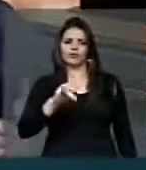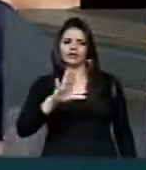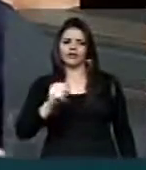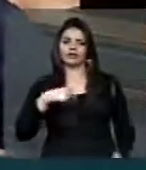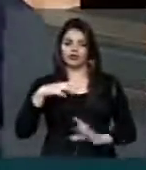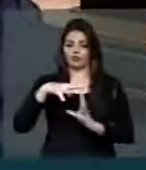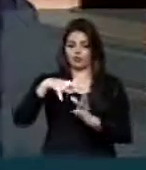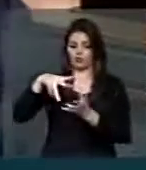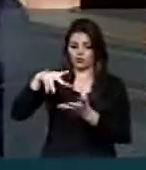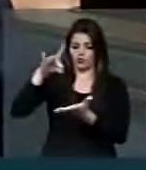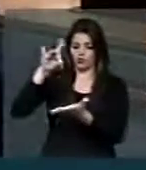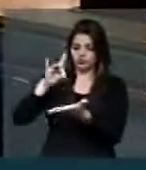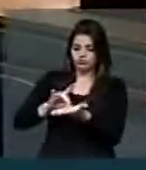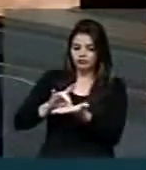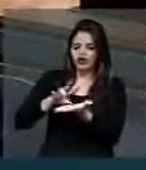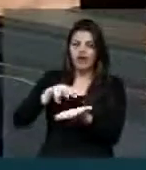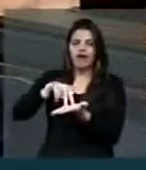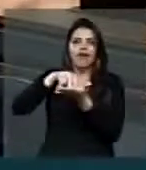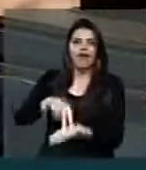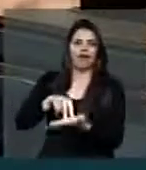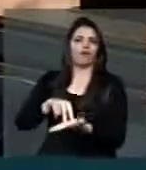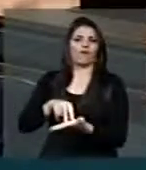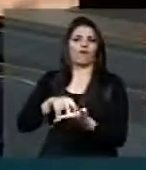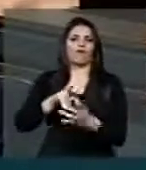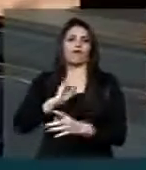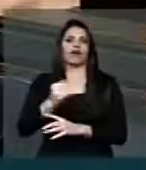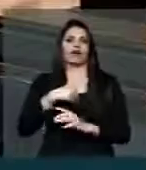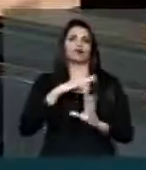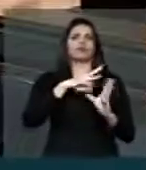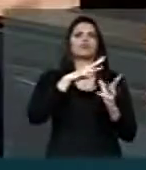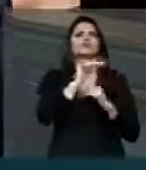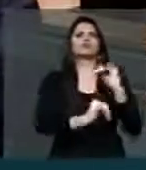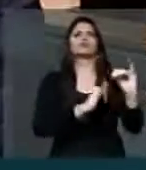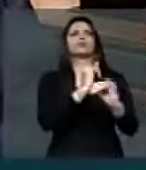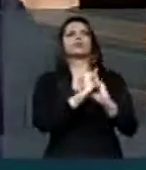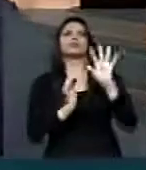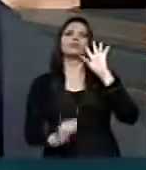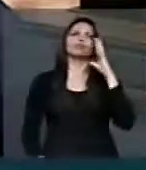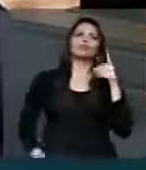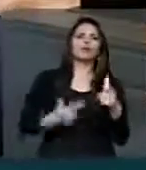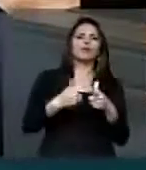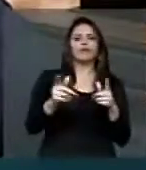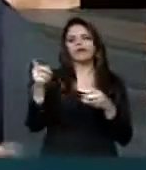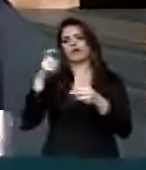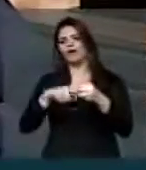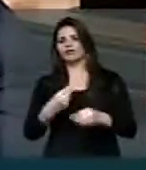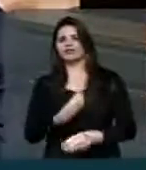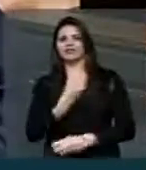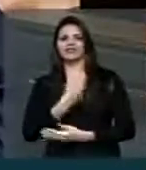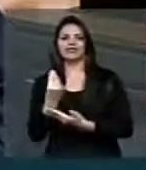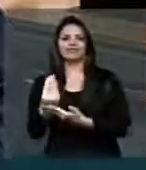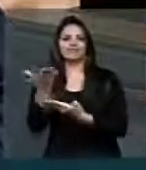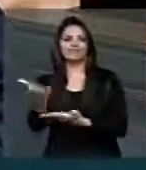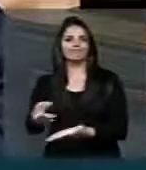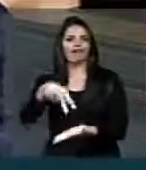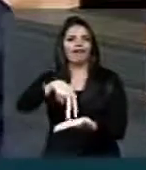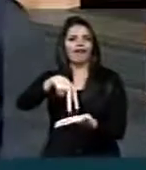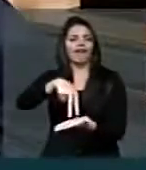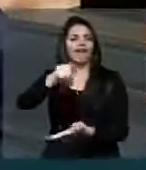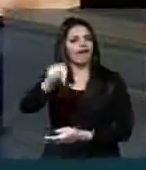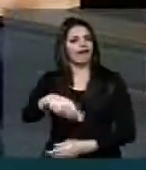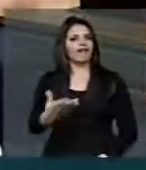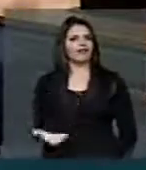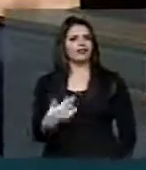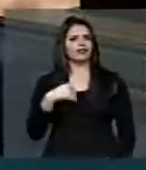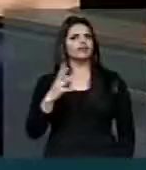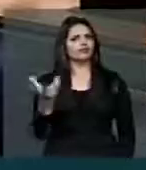mundo real, vai para o mundo virtual, resolve os problemas e depois volta para o mundo real. É uma questão fantástica. Nós